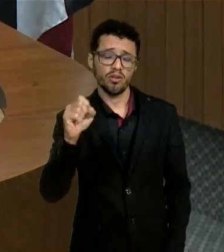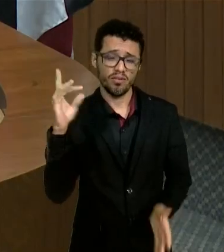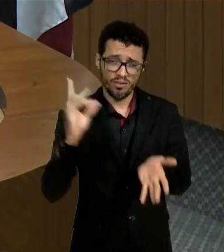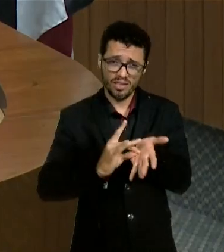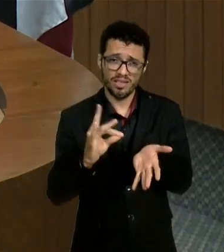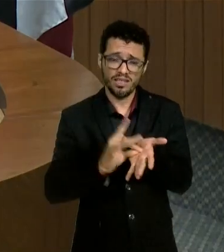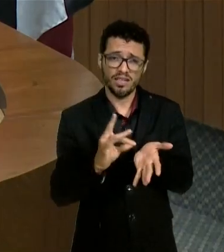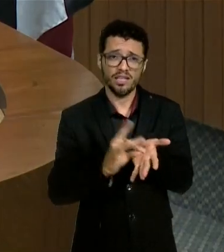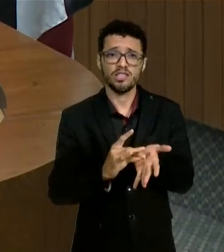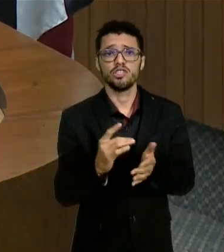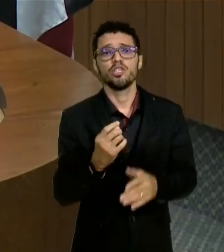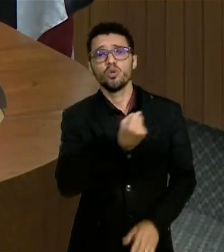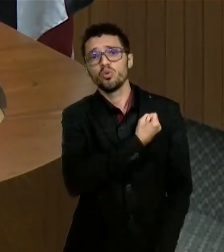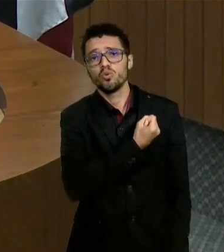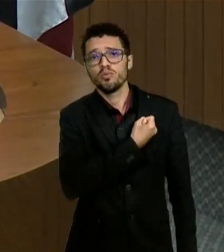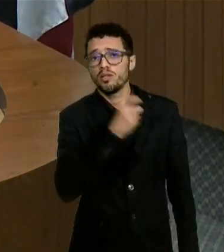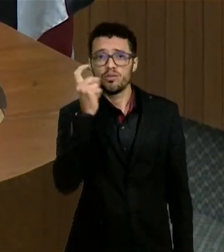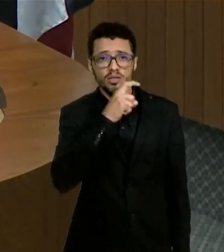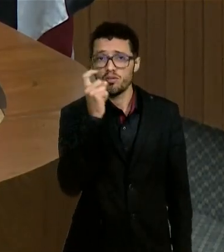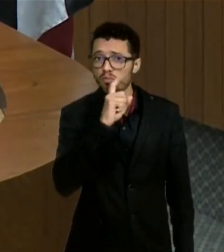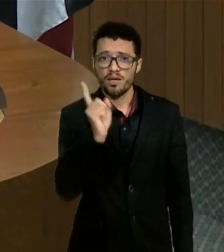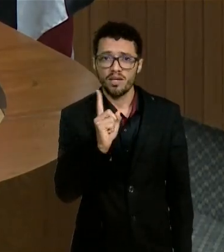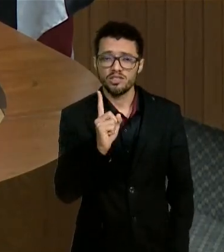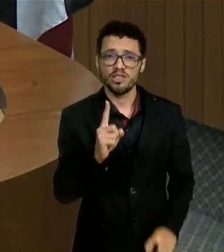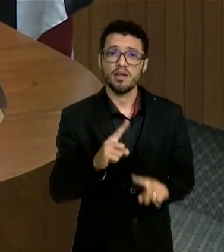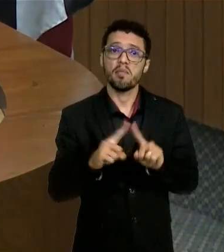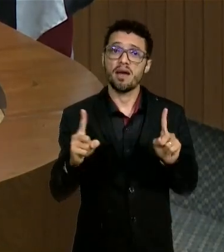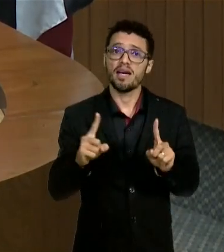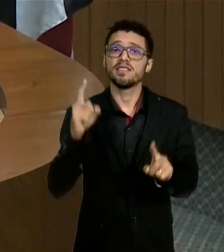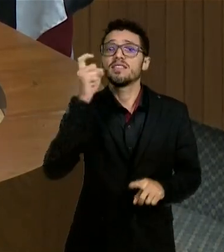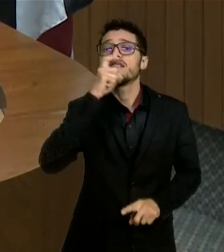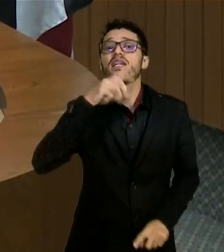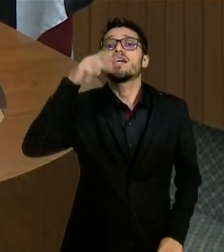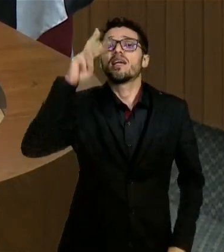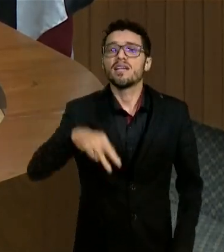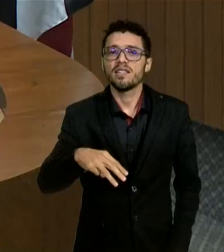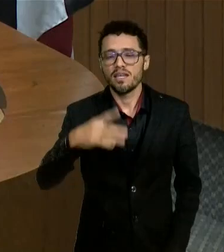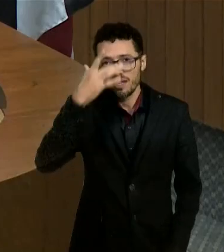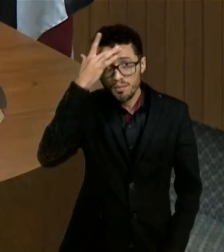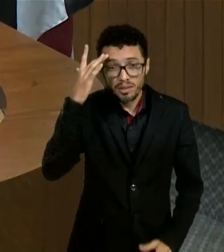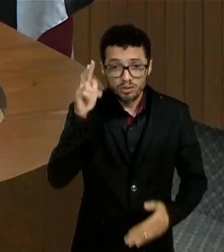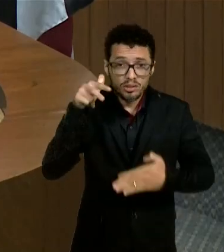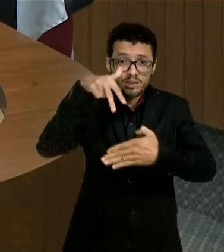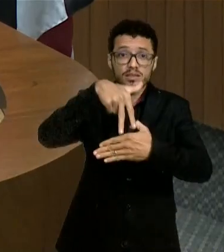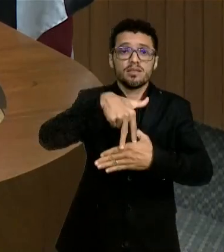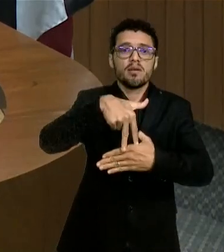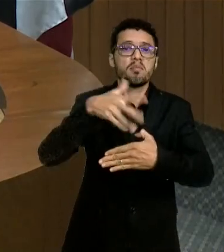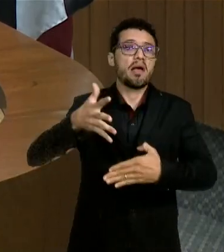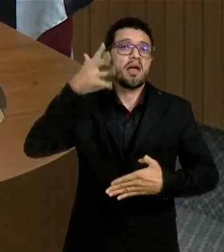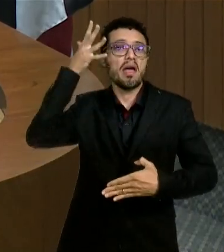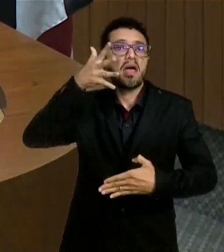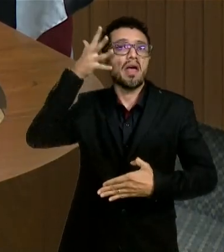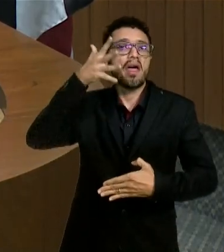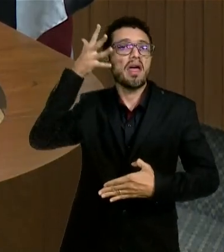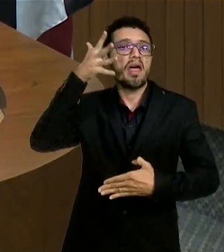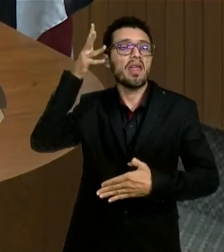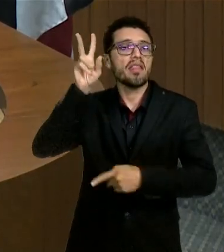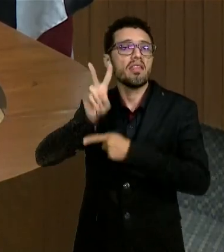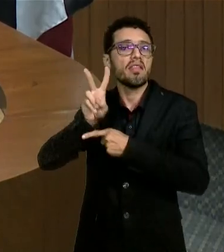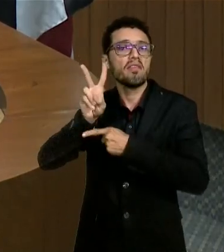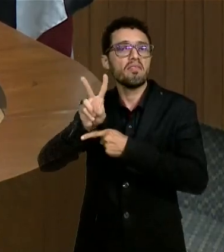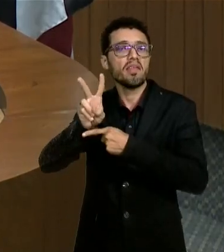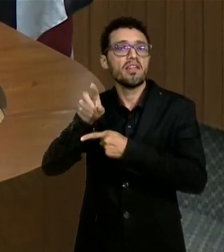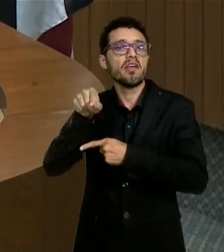Quem mente são as pessoas que sobem aqui na tribuna para defender um legado de gasto público desenfreado,